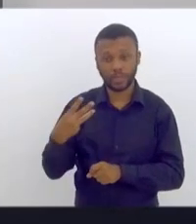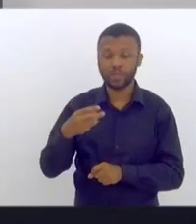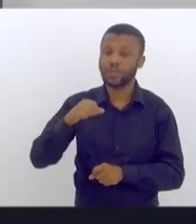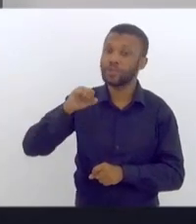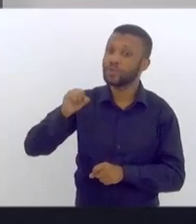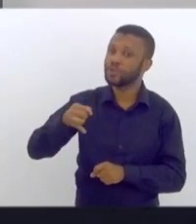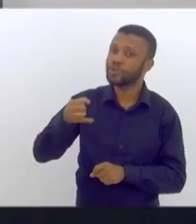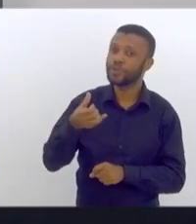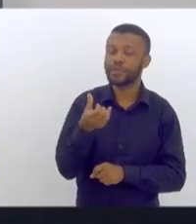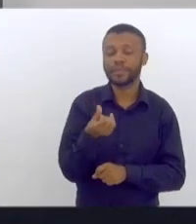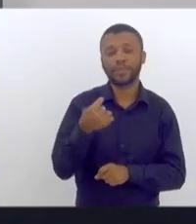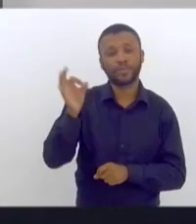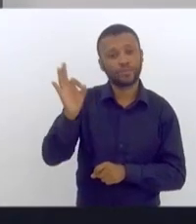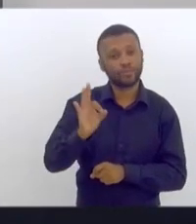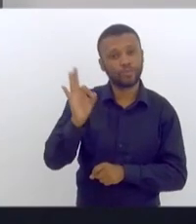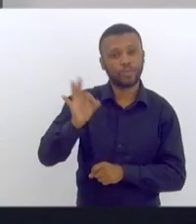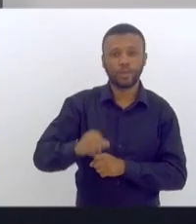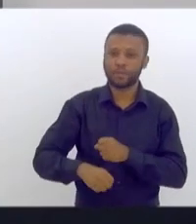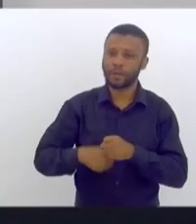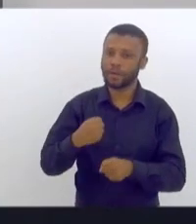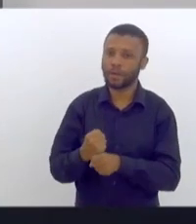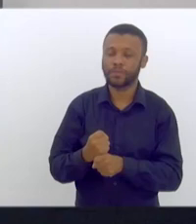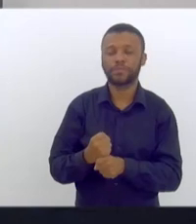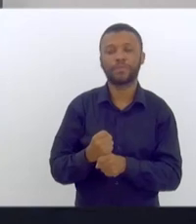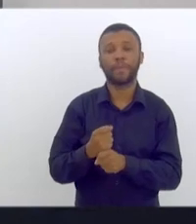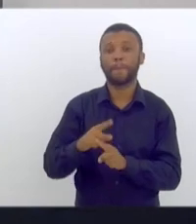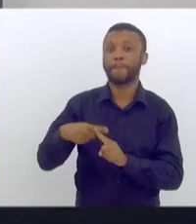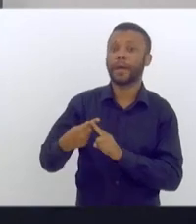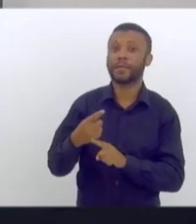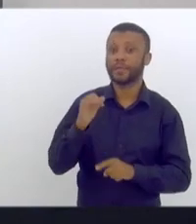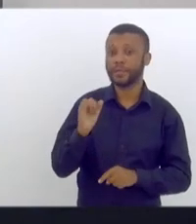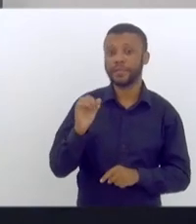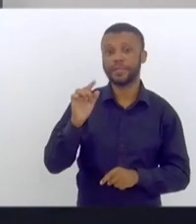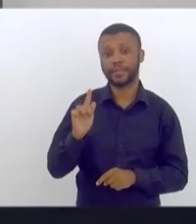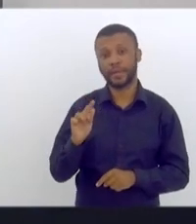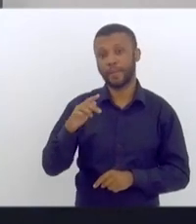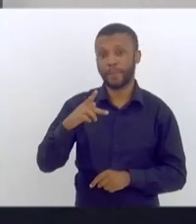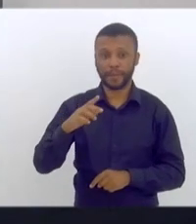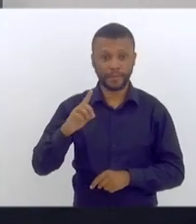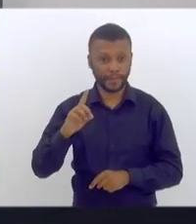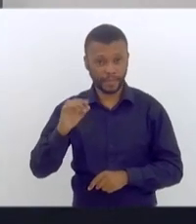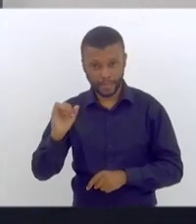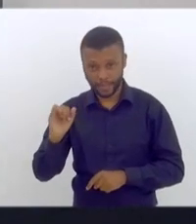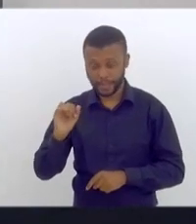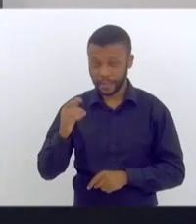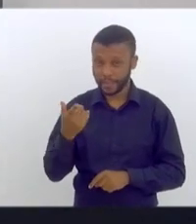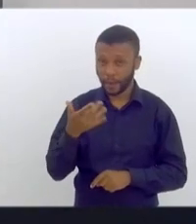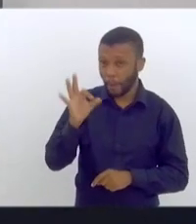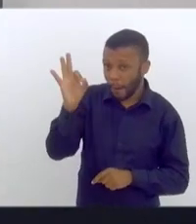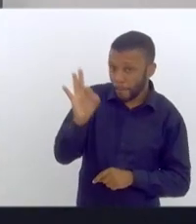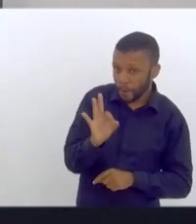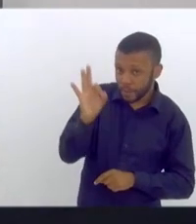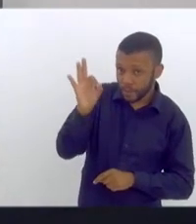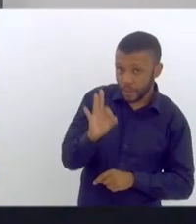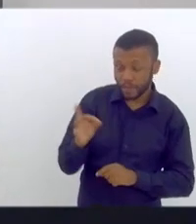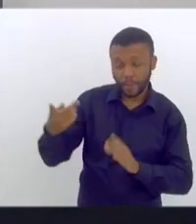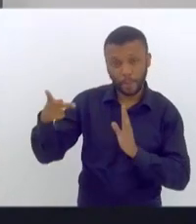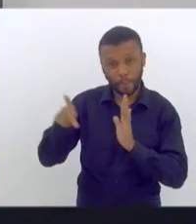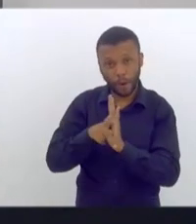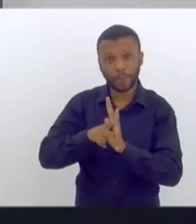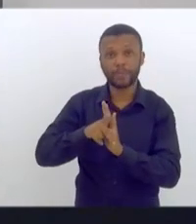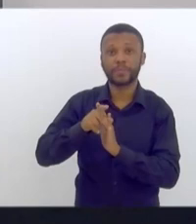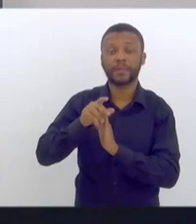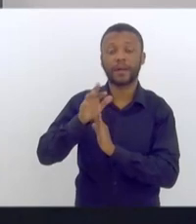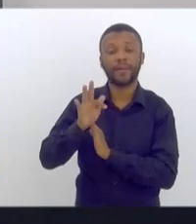6% ao ano mas e gpdi que é um índice da Fundação Getúlio Vargas de primeiro